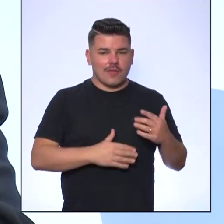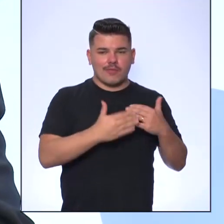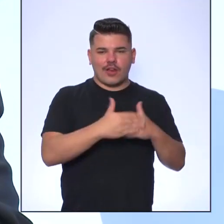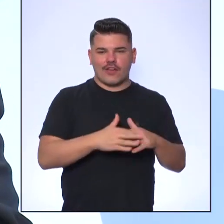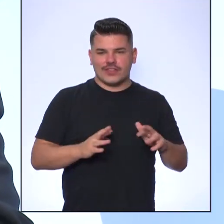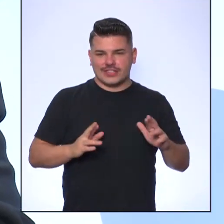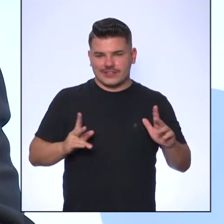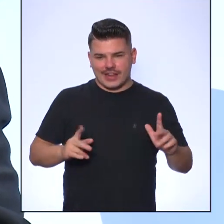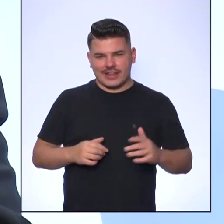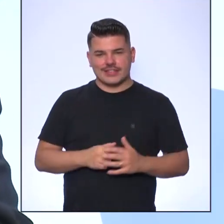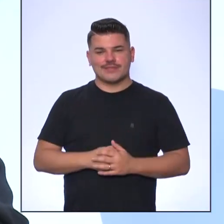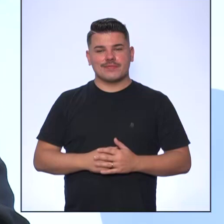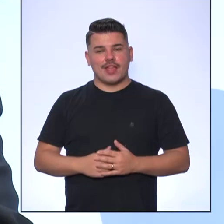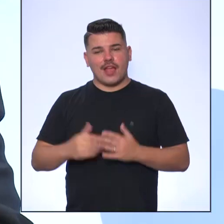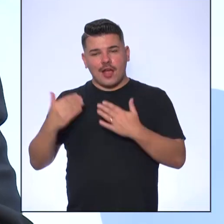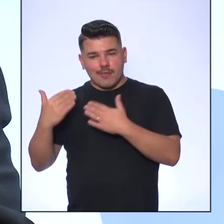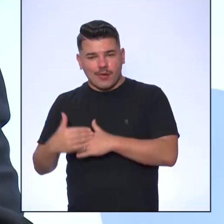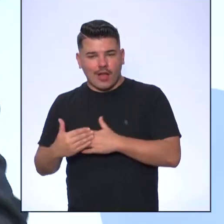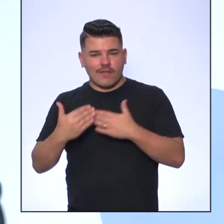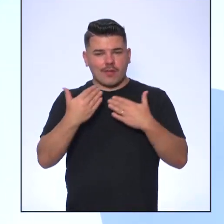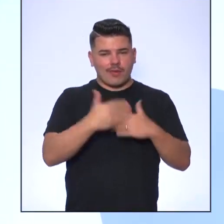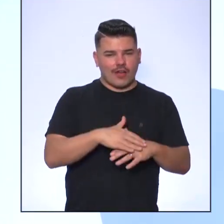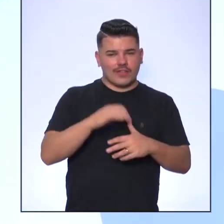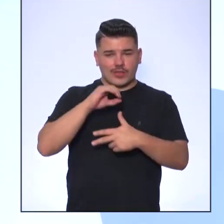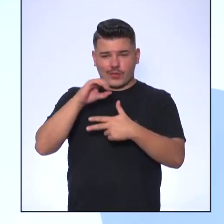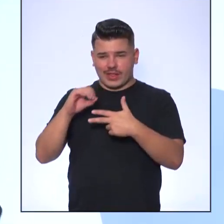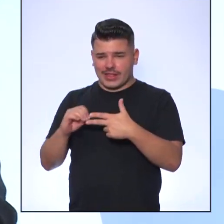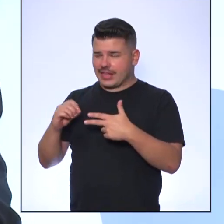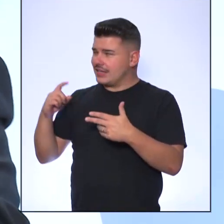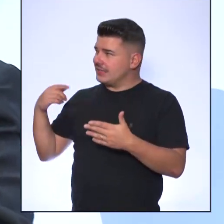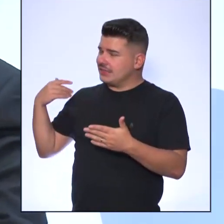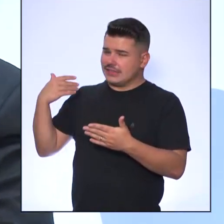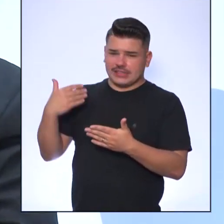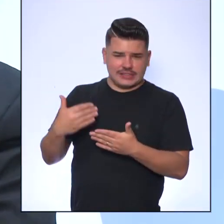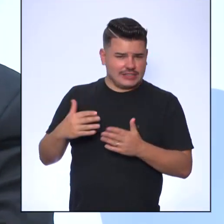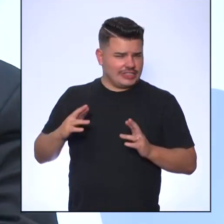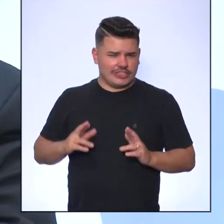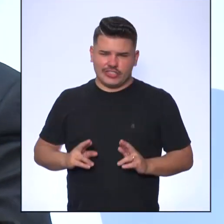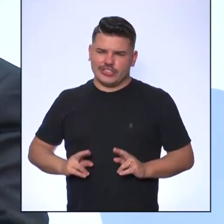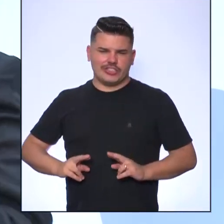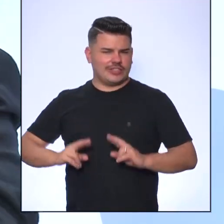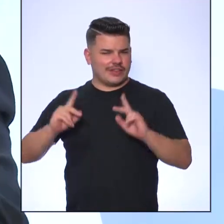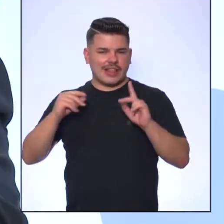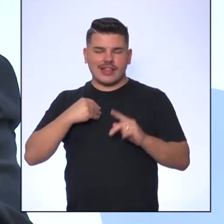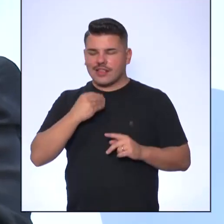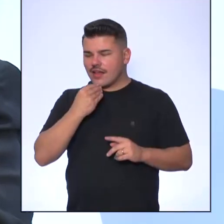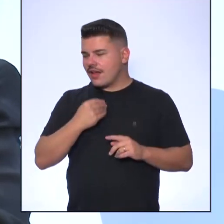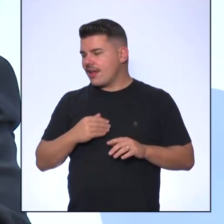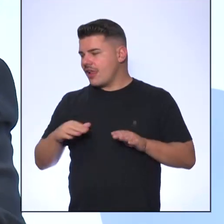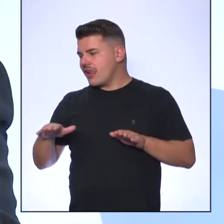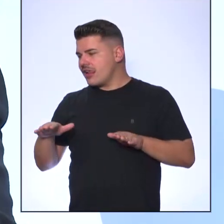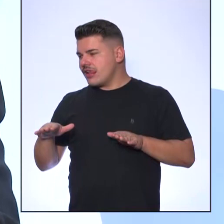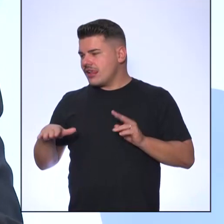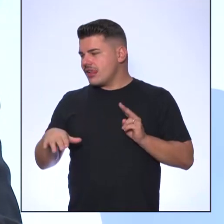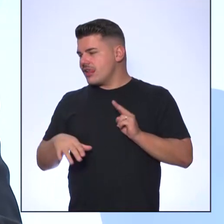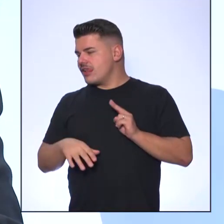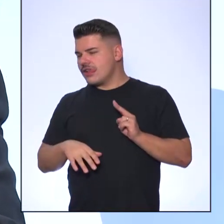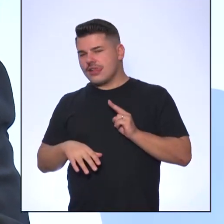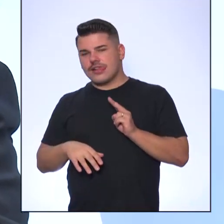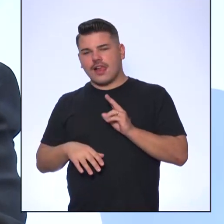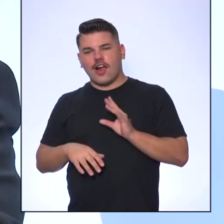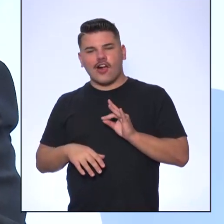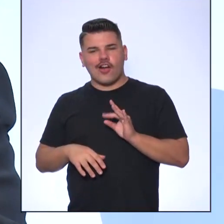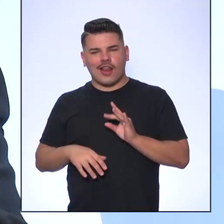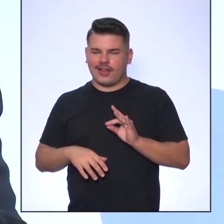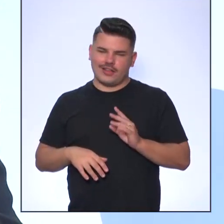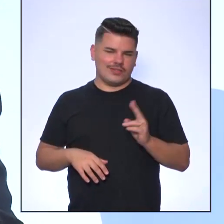próprias provas do Enem têm diferenças entre si, desde dos blocos, não adianta tentar colar do colega do lado, que não vai rolar,